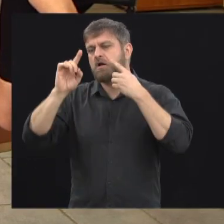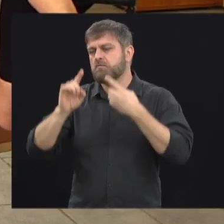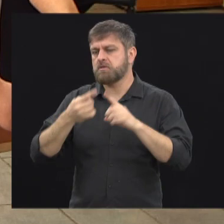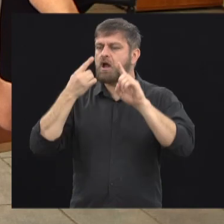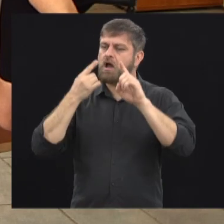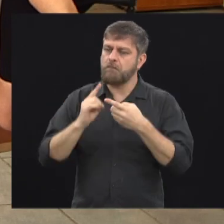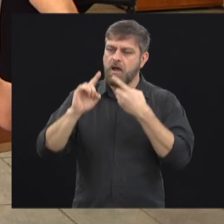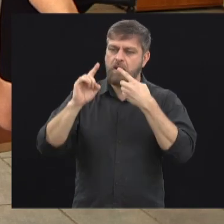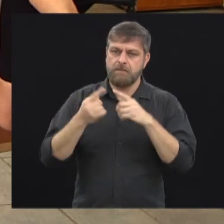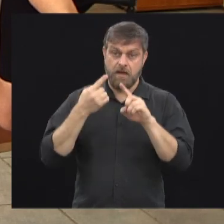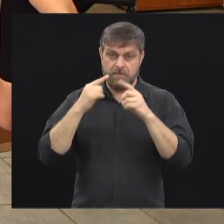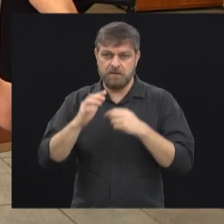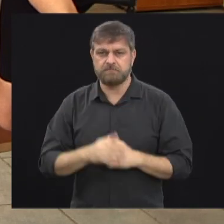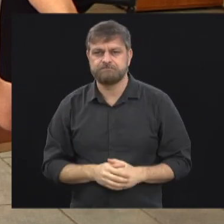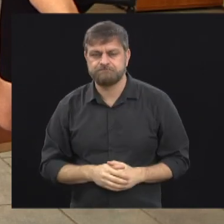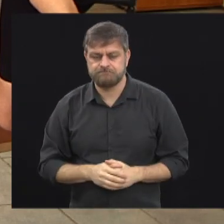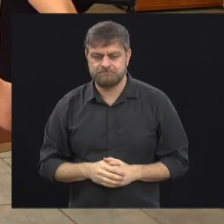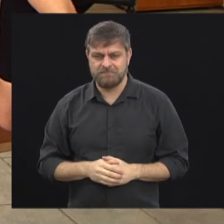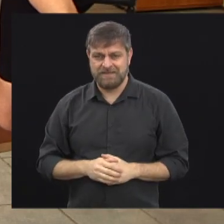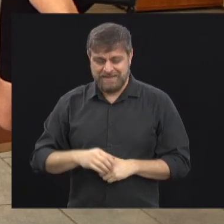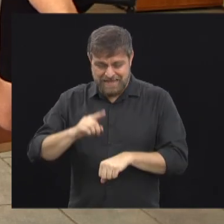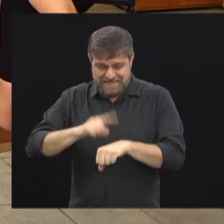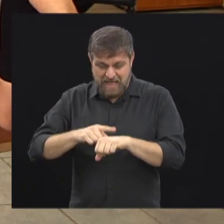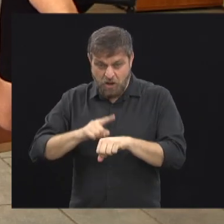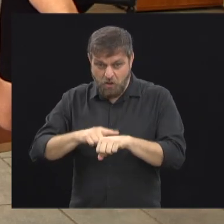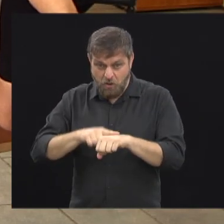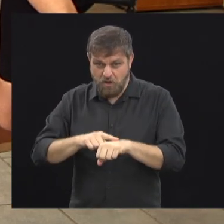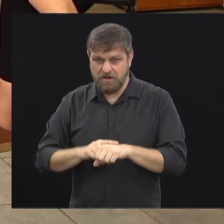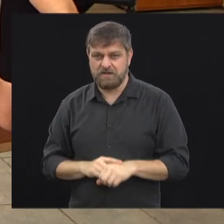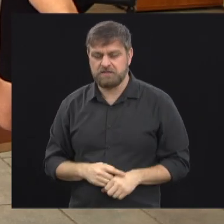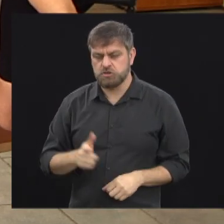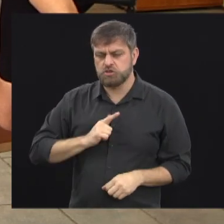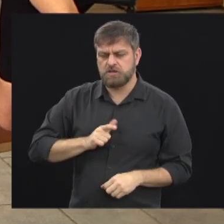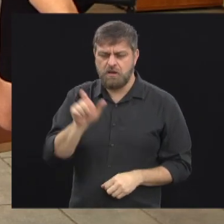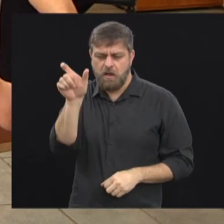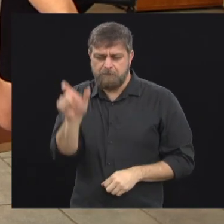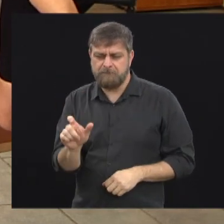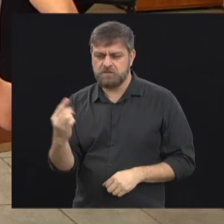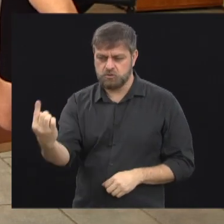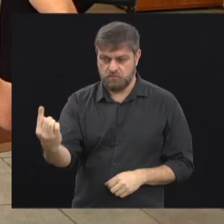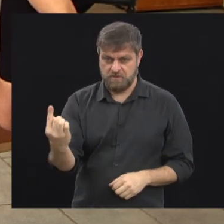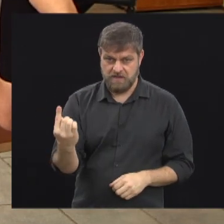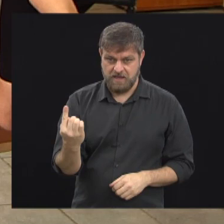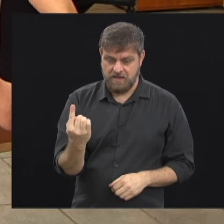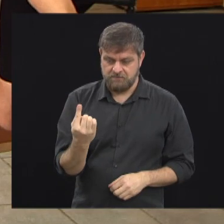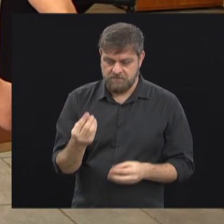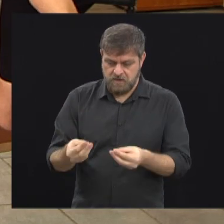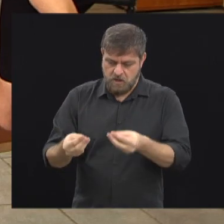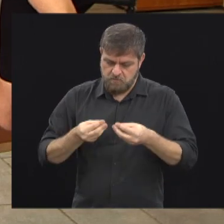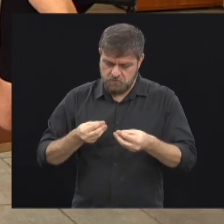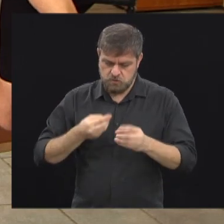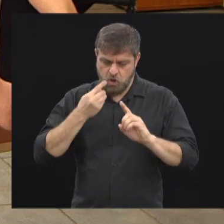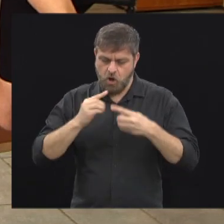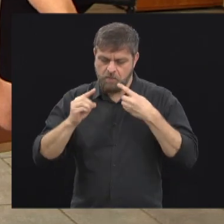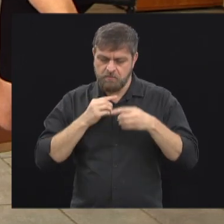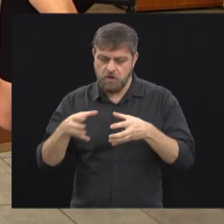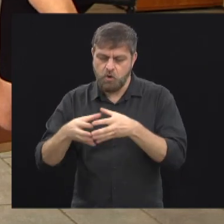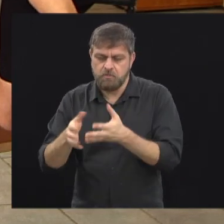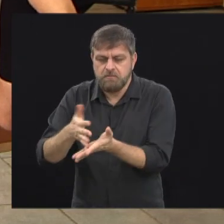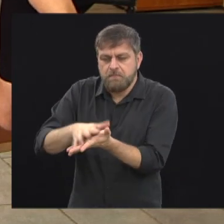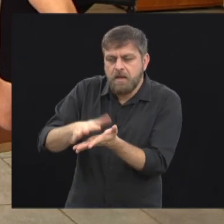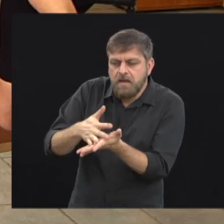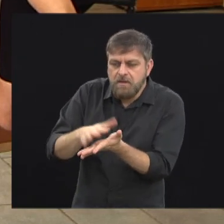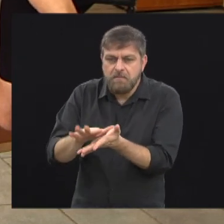E aí, nessa atividade de música, um usuário trouxe pra gente uma música de uma banda de